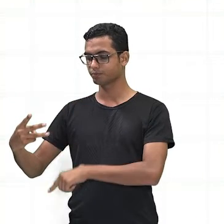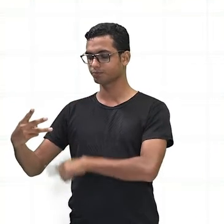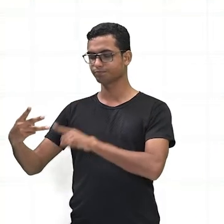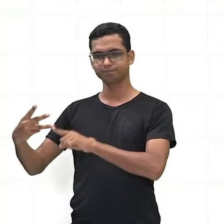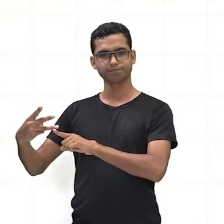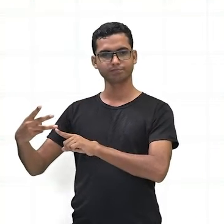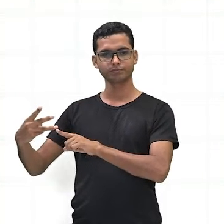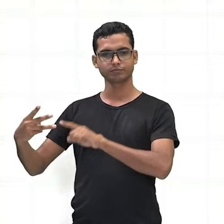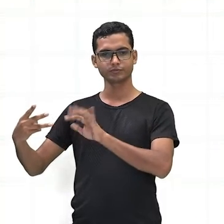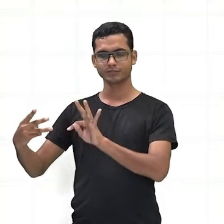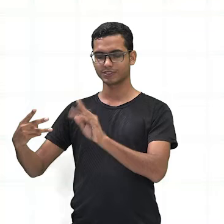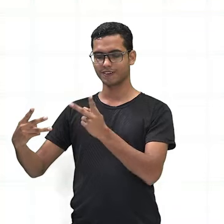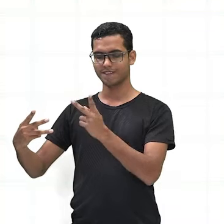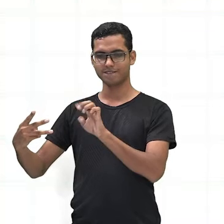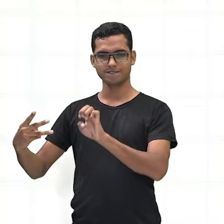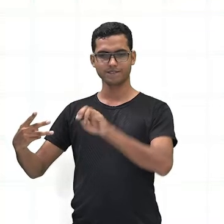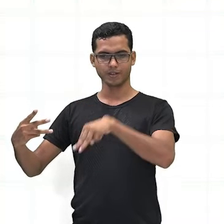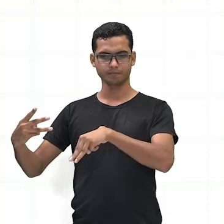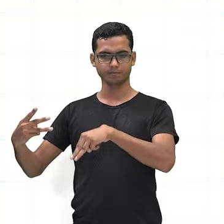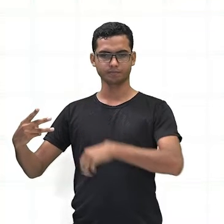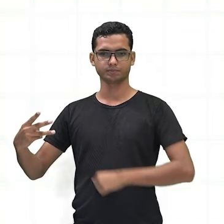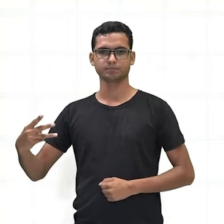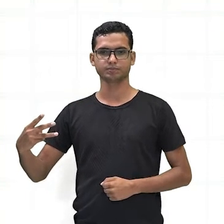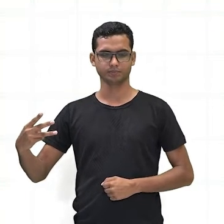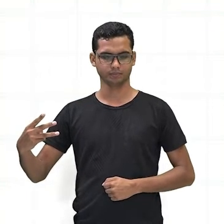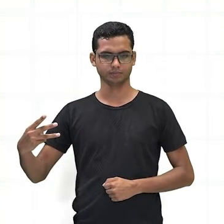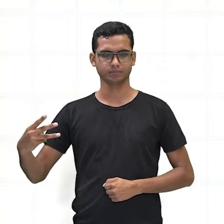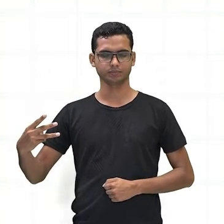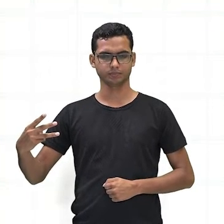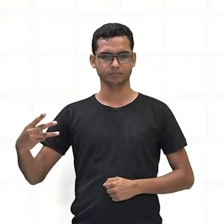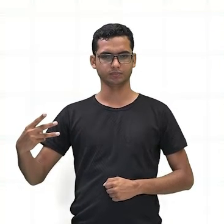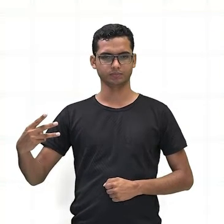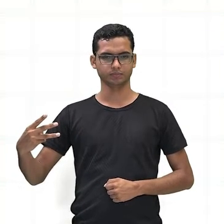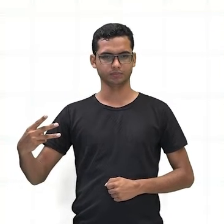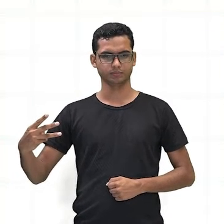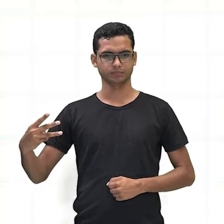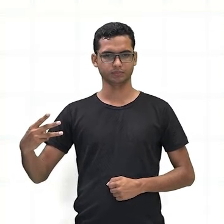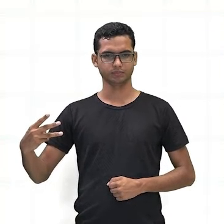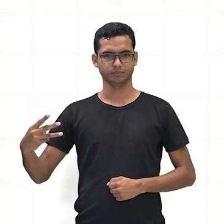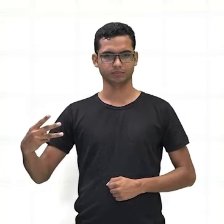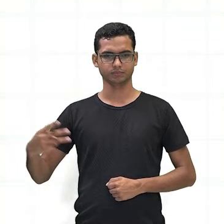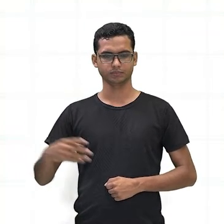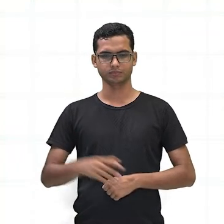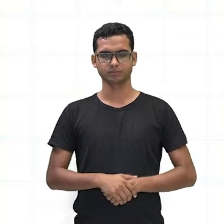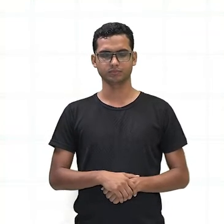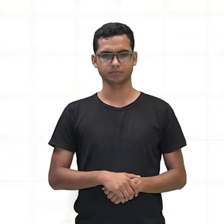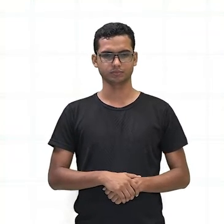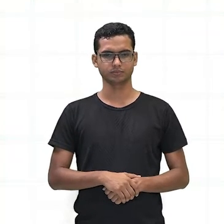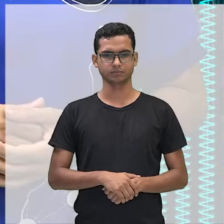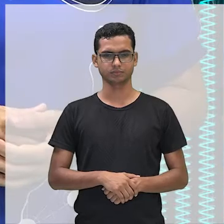you, them. As, you, them.